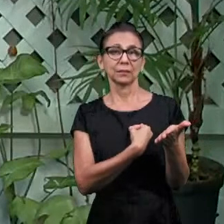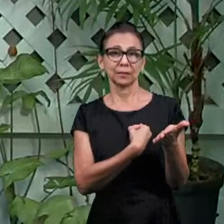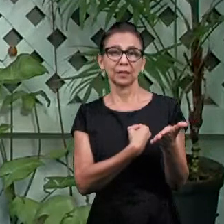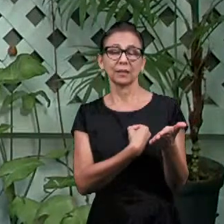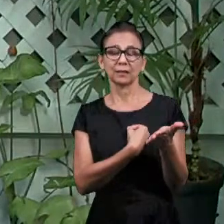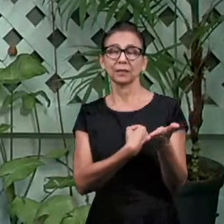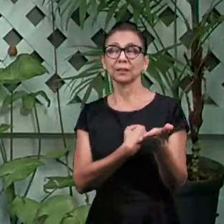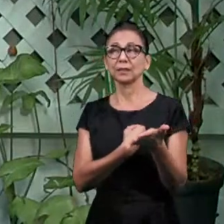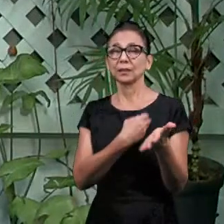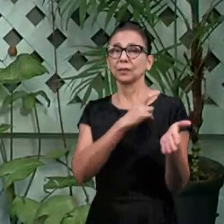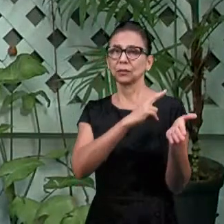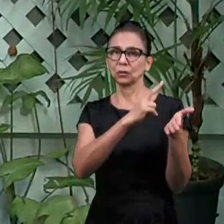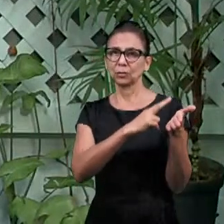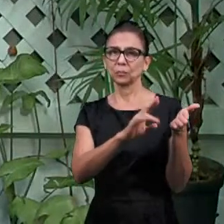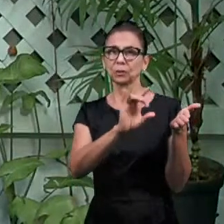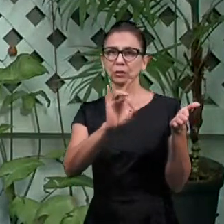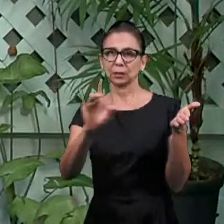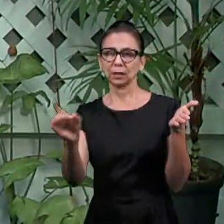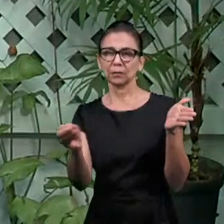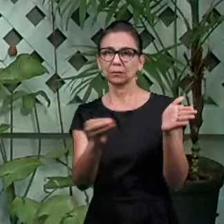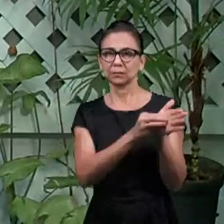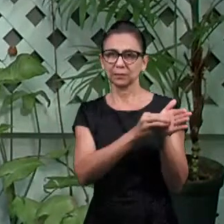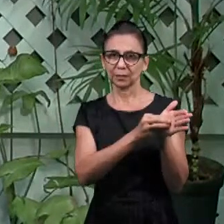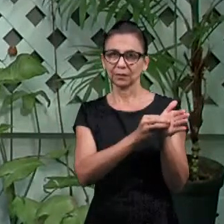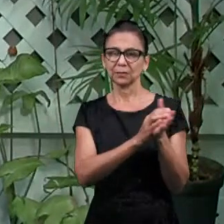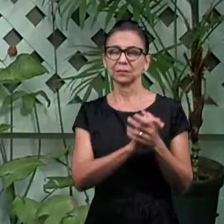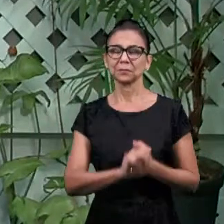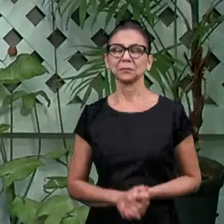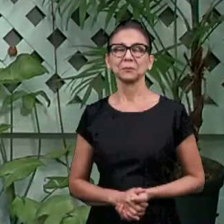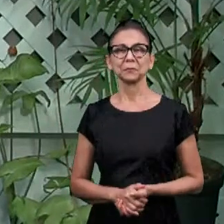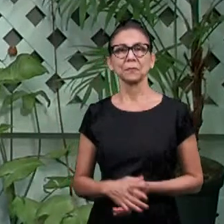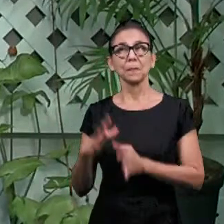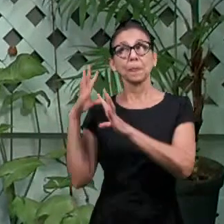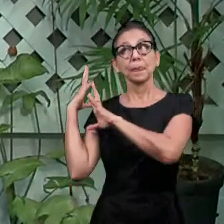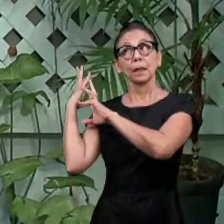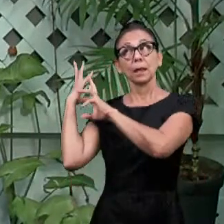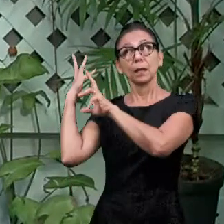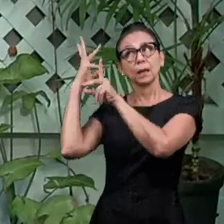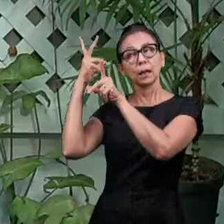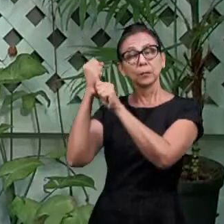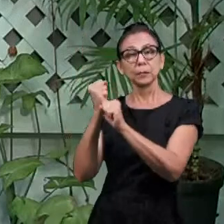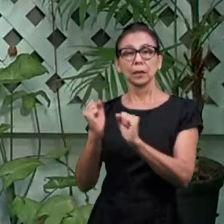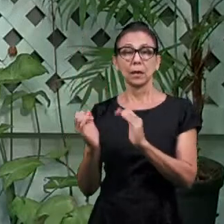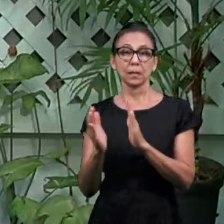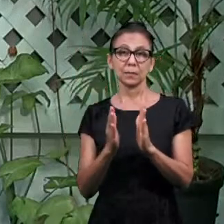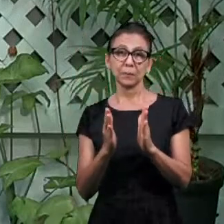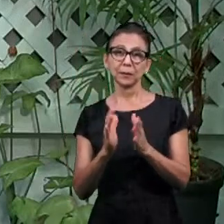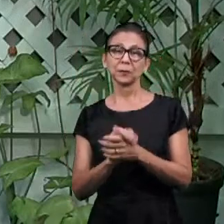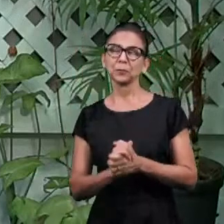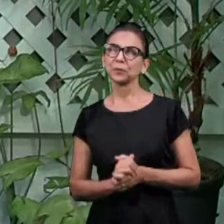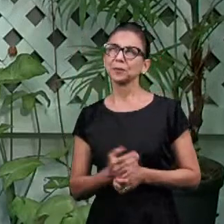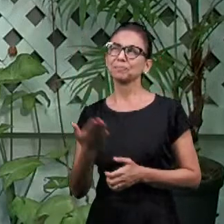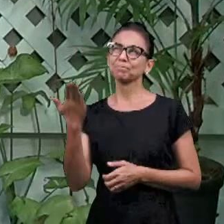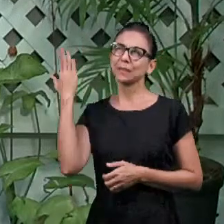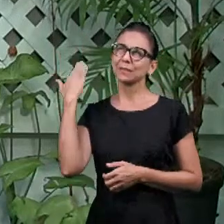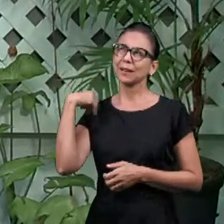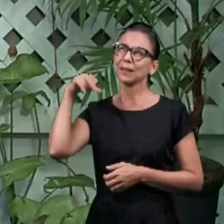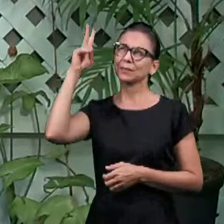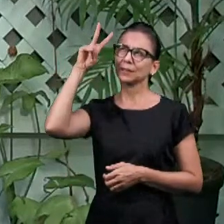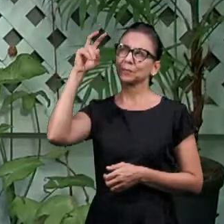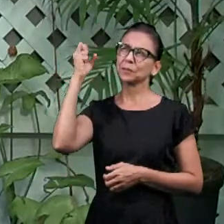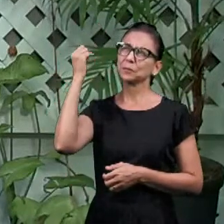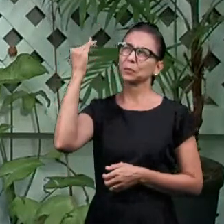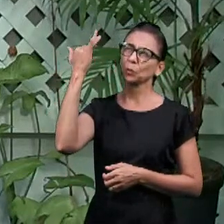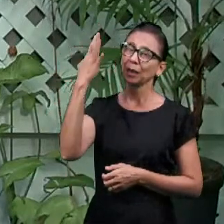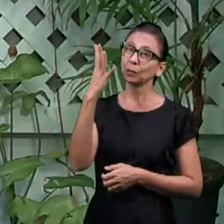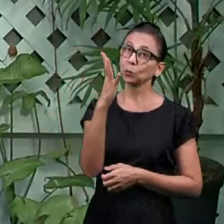vida, reportar a esse tempo de graça, de alegria, das madrugadas difíceis, 4